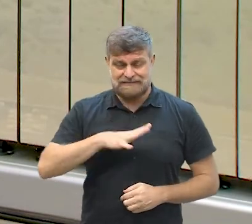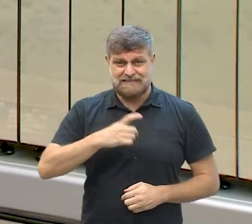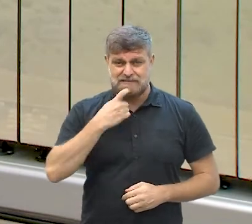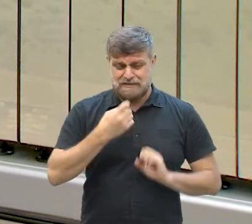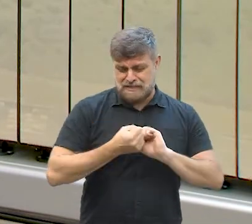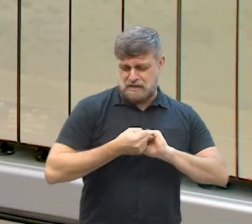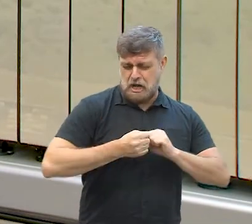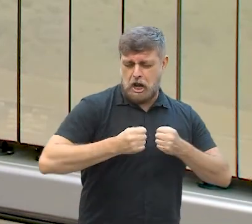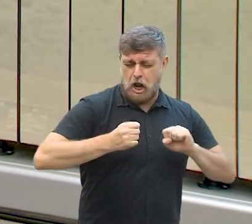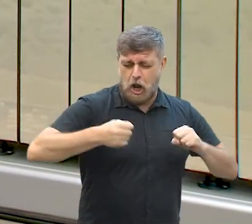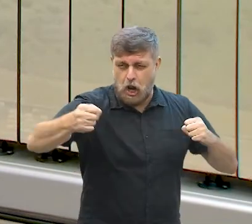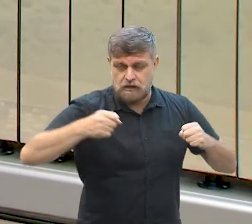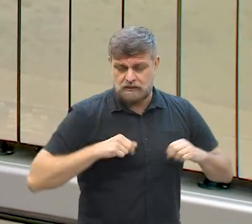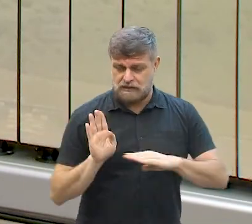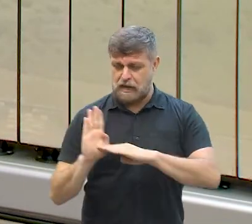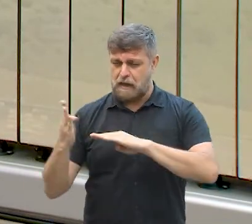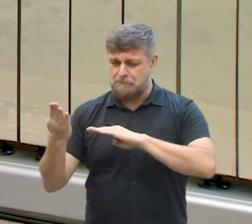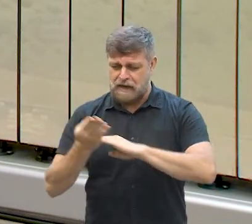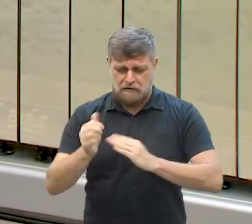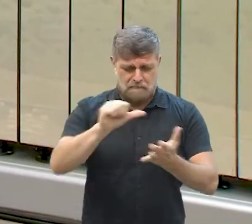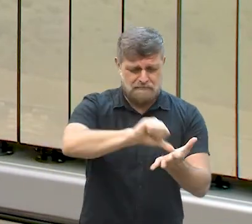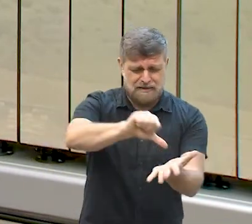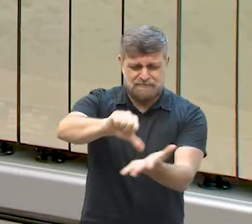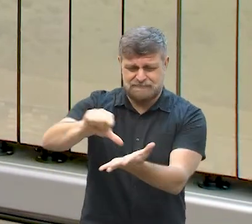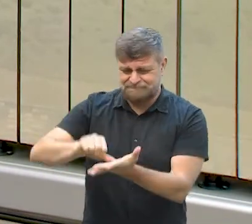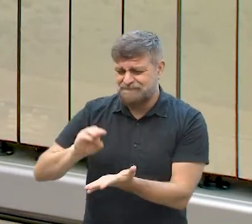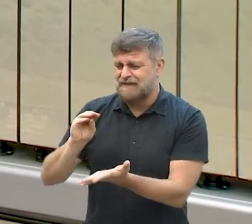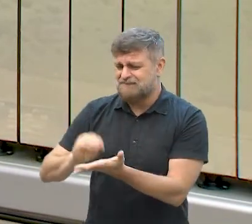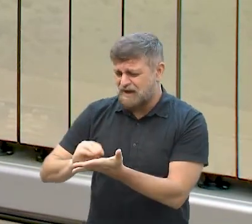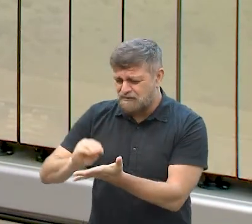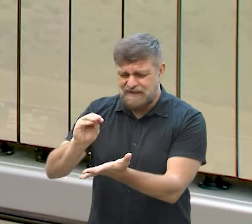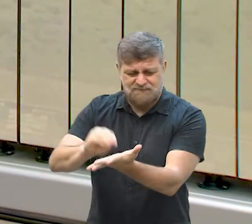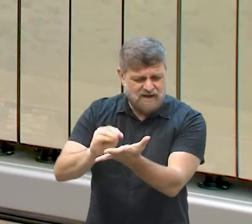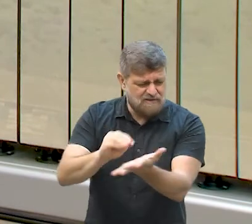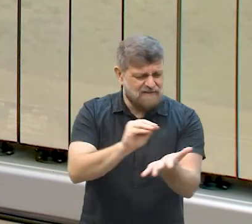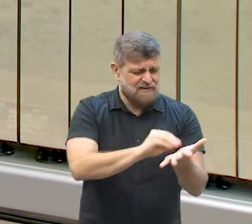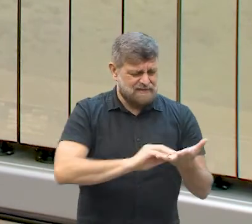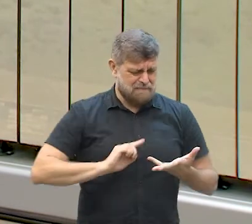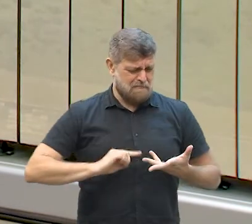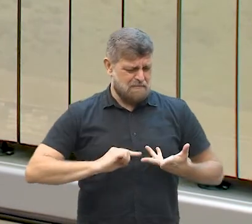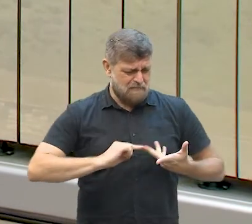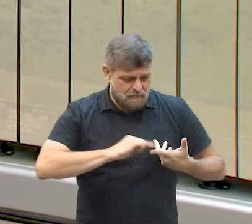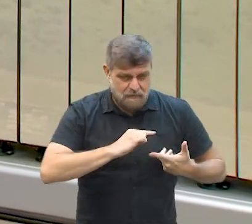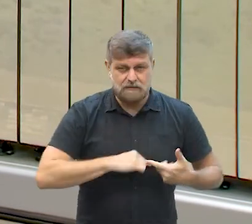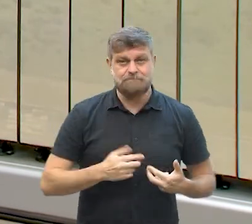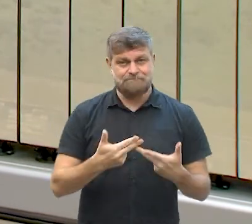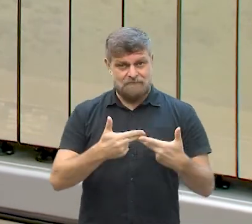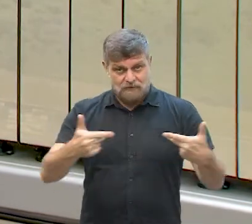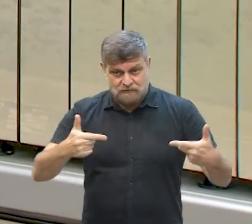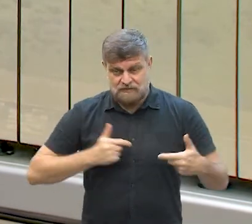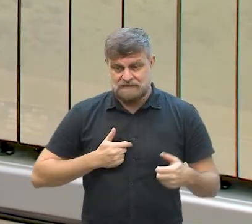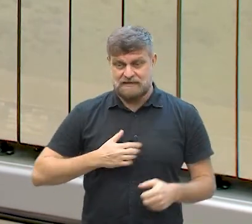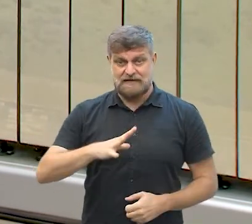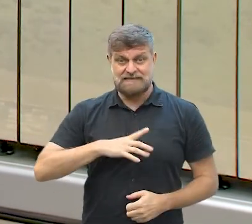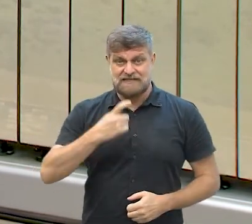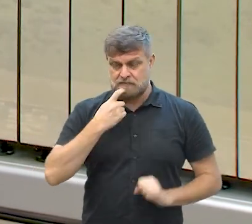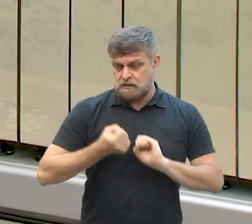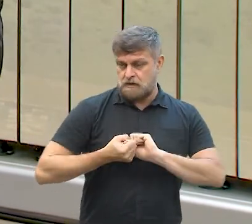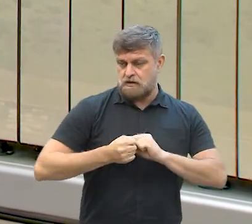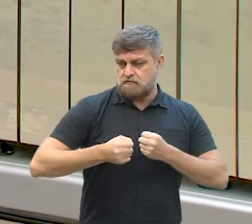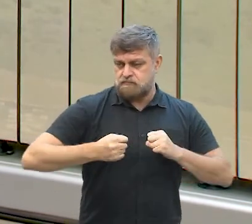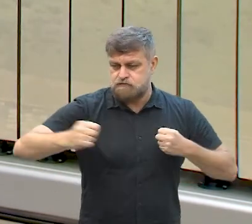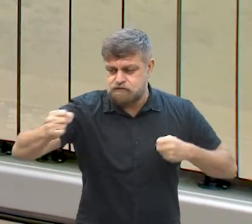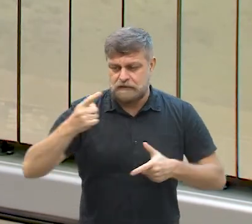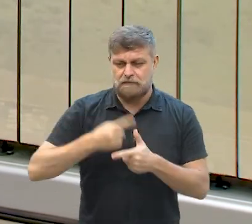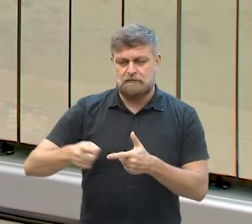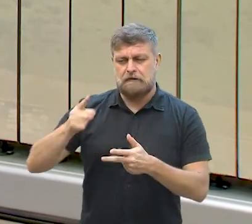muito grande, tem vários bairros, ainda tem muitas demandas ainda a serem atendidas. Então isso ainda é coisa que, né, a cidade vai crescendo e as coisas